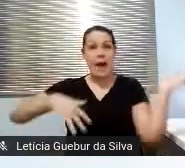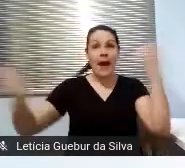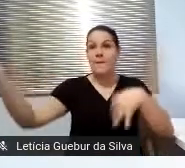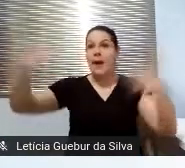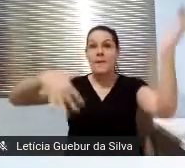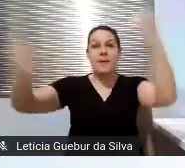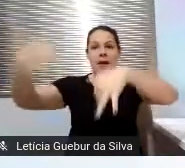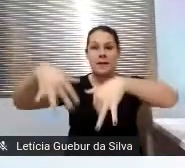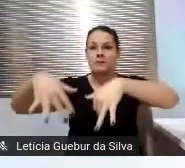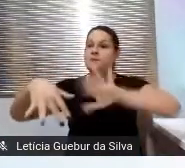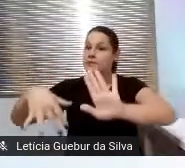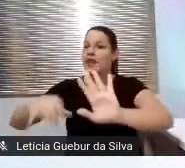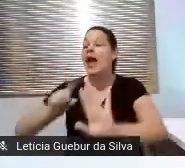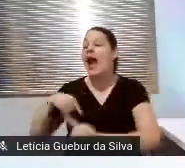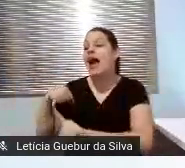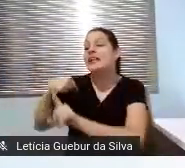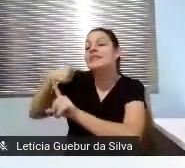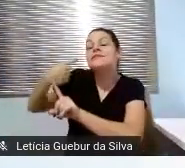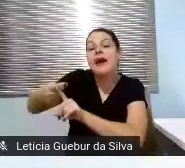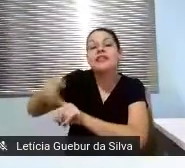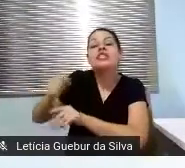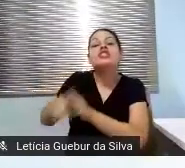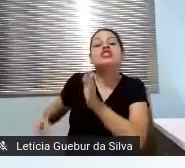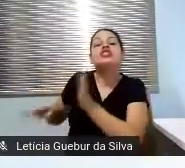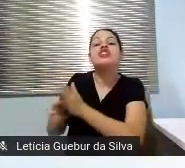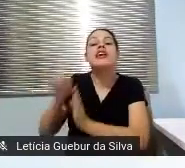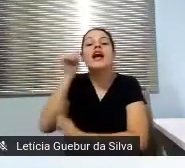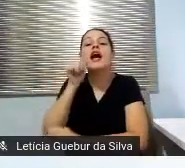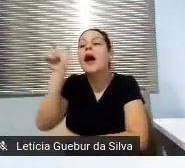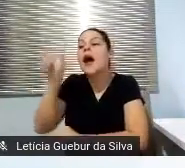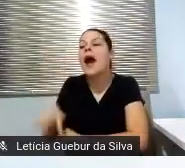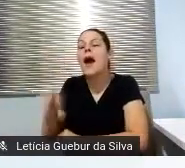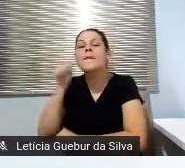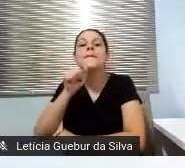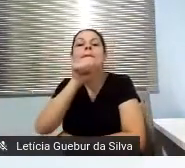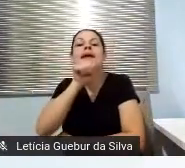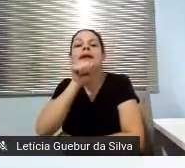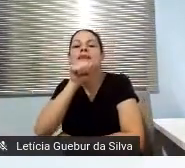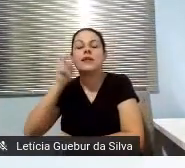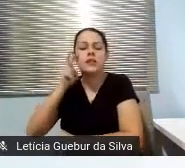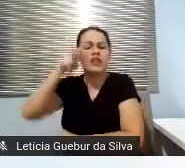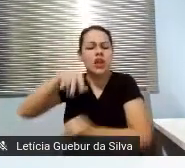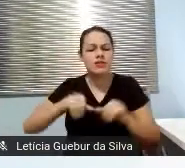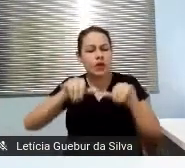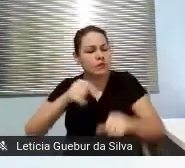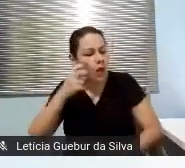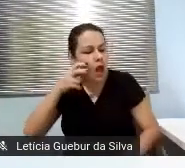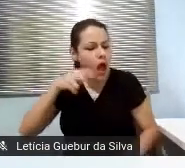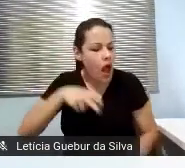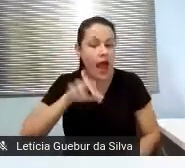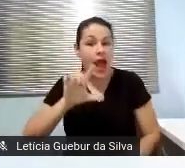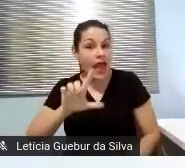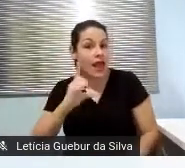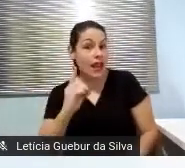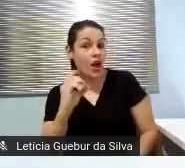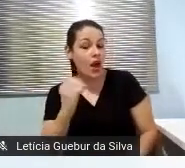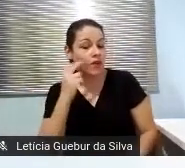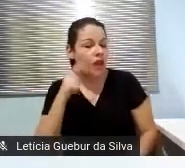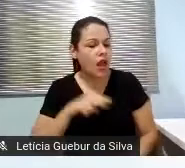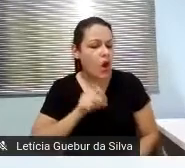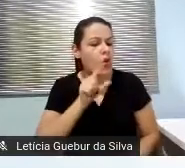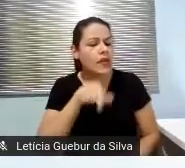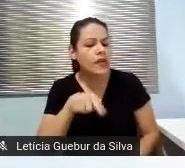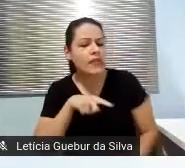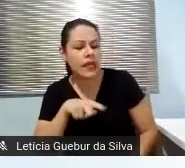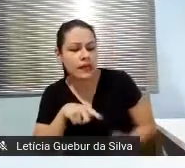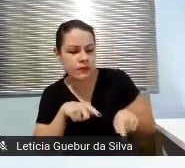é a Lei de Diretrizes Orçamentárias, é a LDO. A mãe já restringe um pouco de tudo aquilo que o filho quer. Então ela fala assim: não,